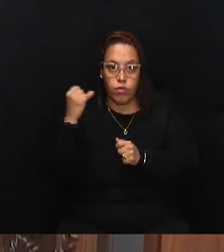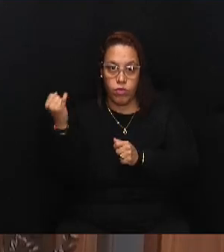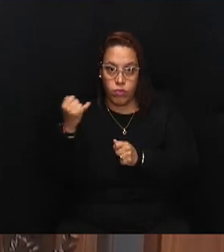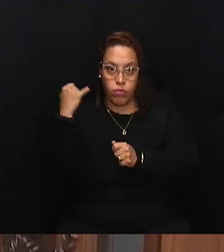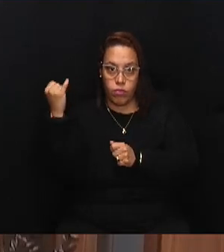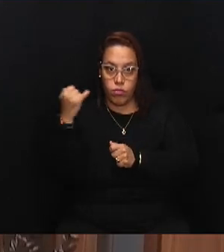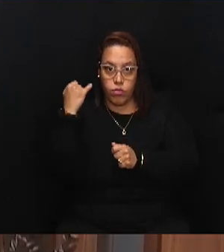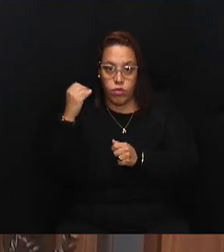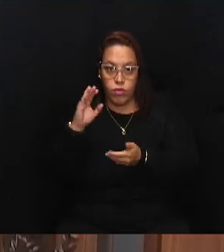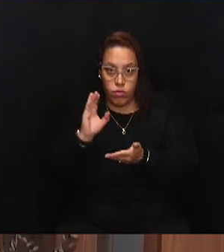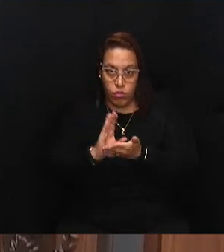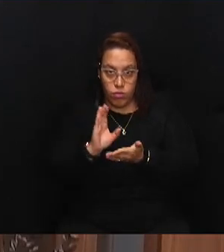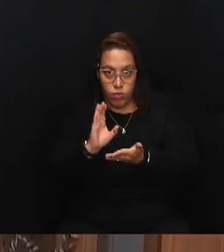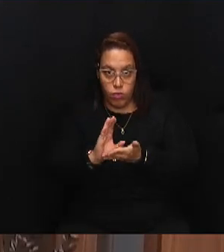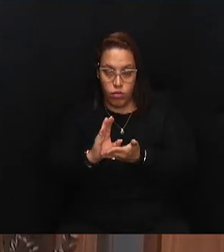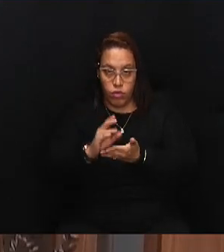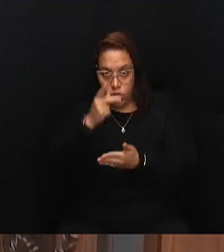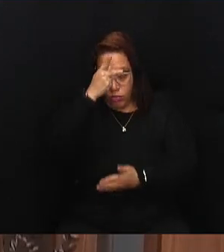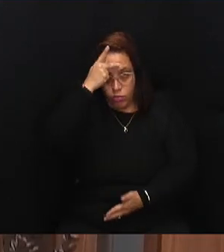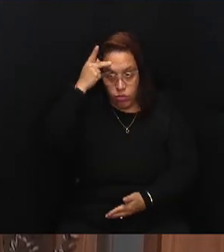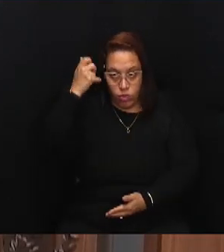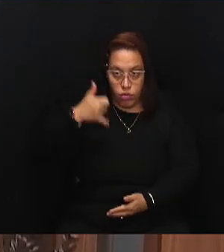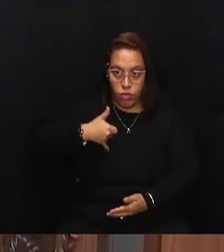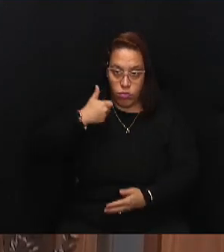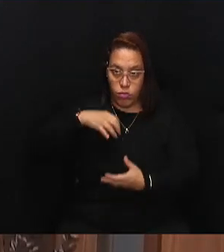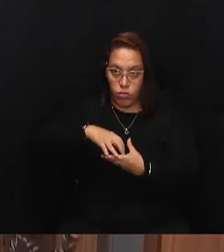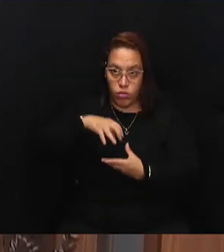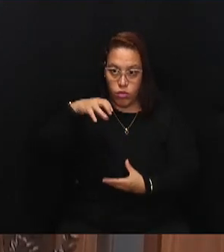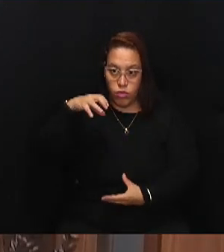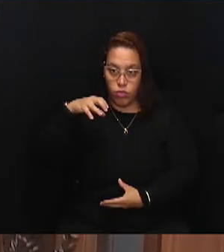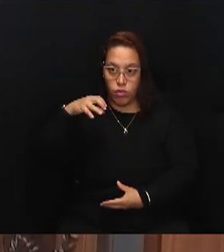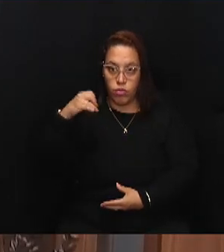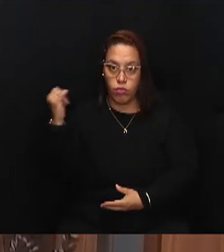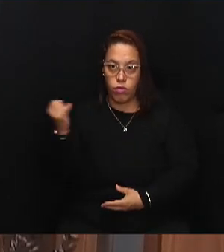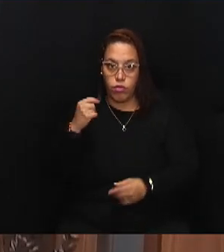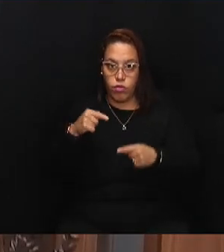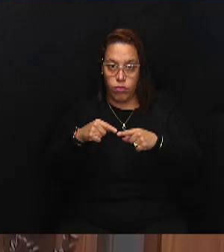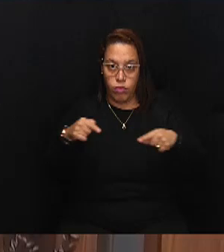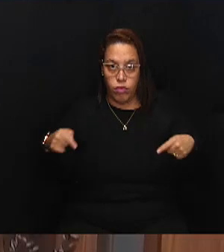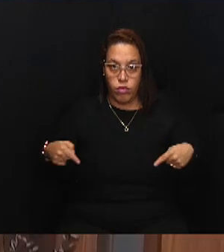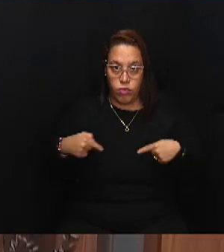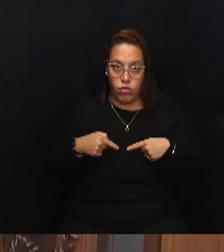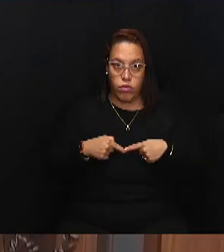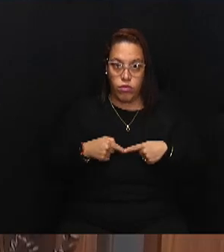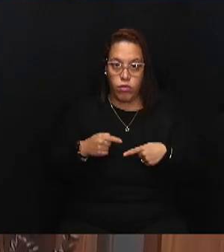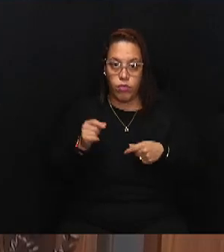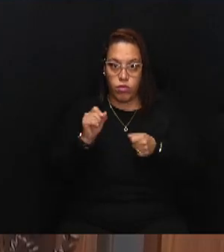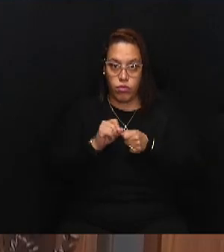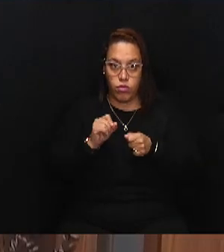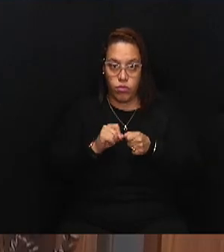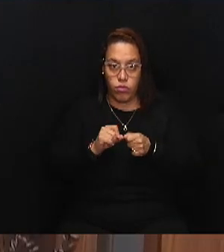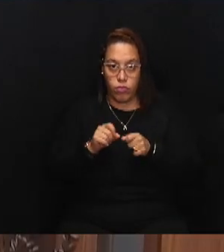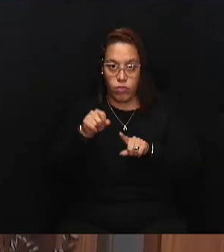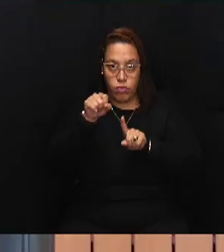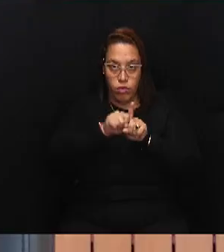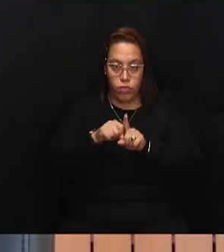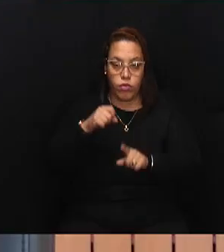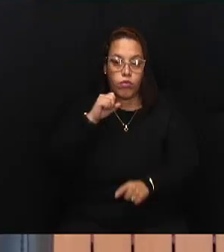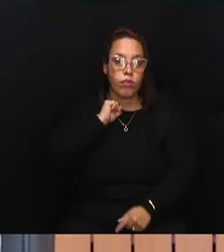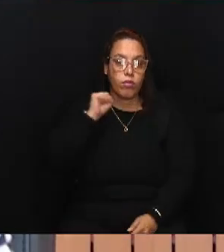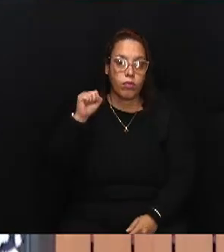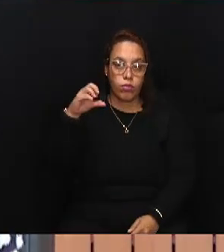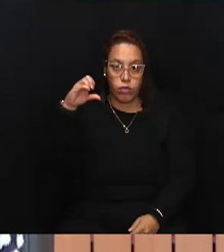e, para o Conselho Municipal do Idoso, é muito importante esse espaço. Nós realizamos, no último mês de abril, a